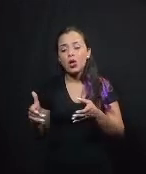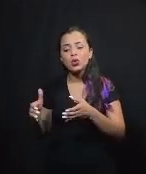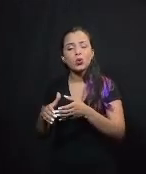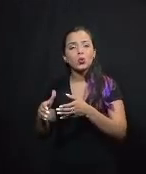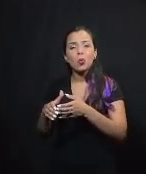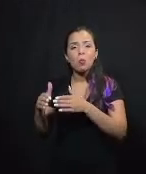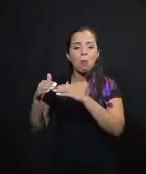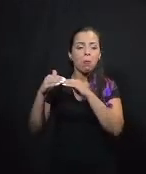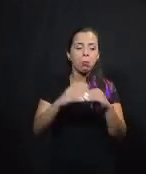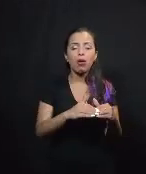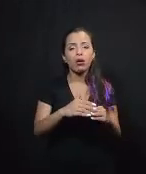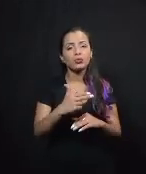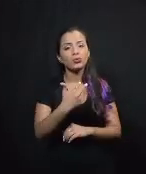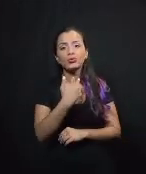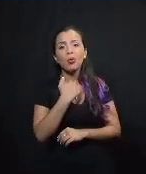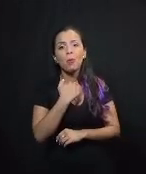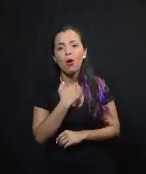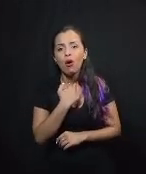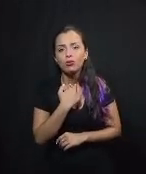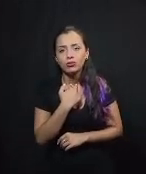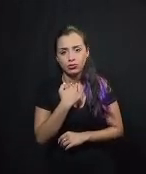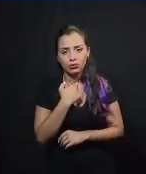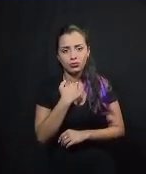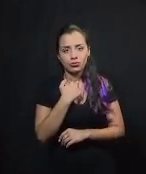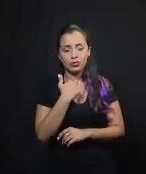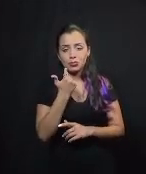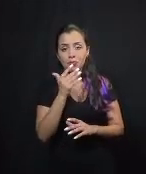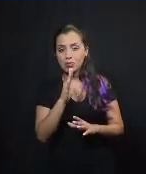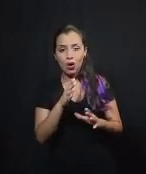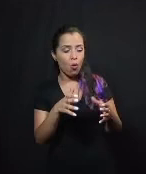não dá para fazer isso. Então, é essa gente que,